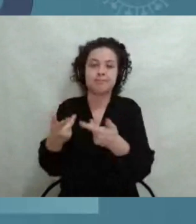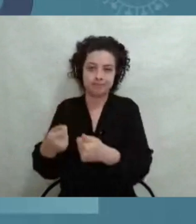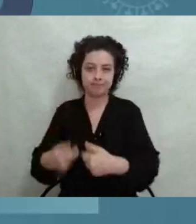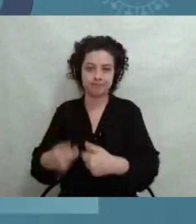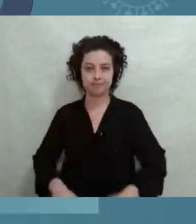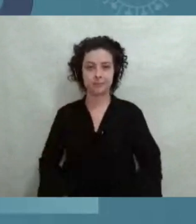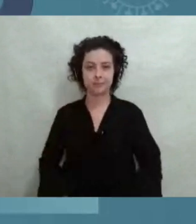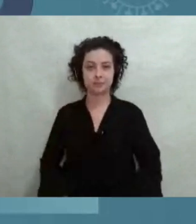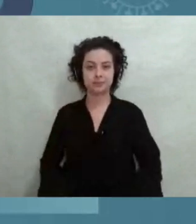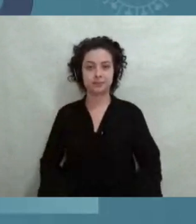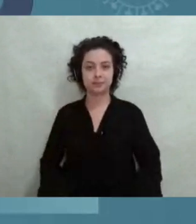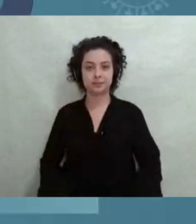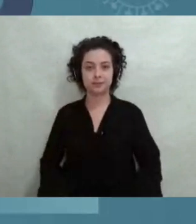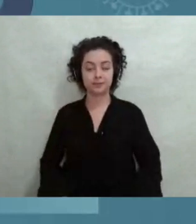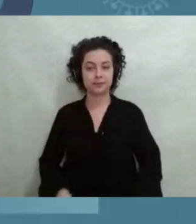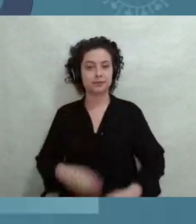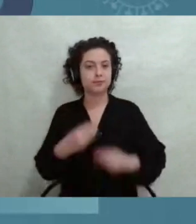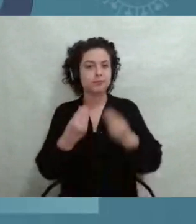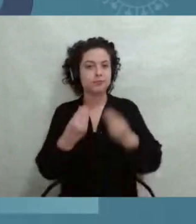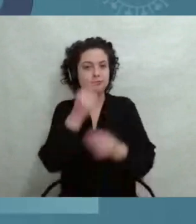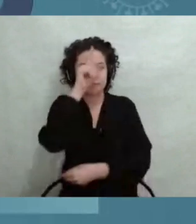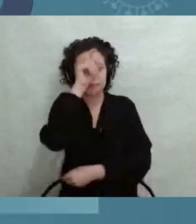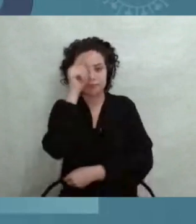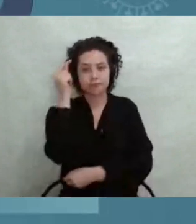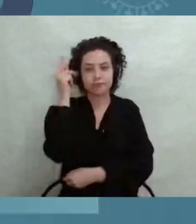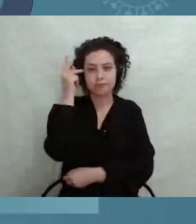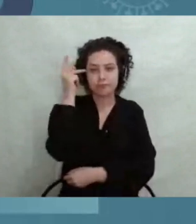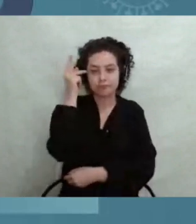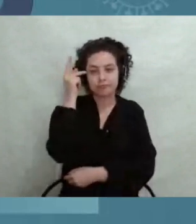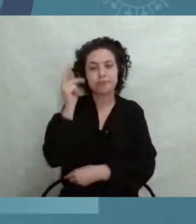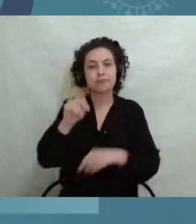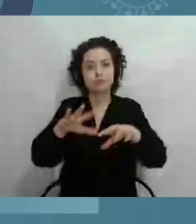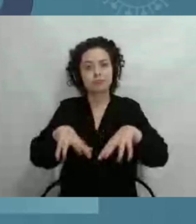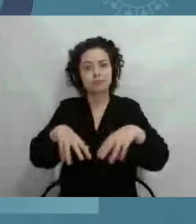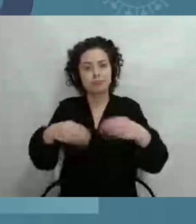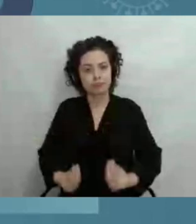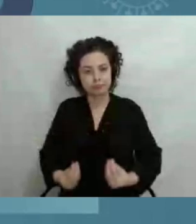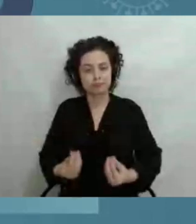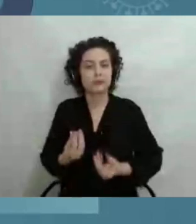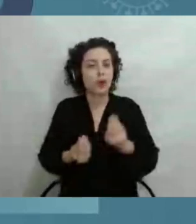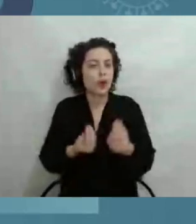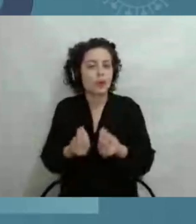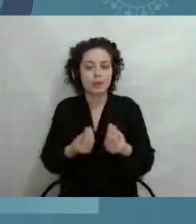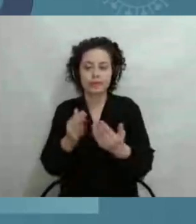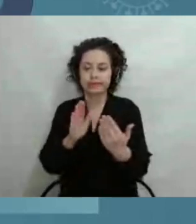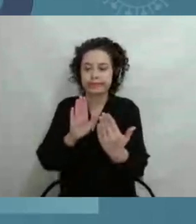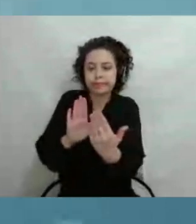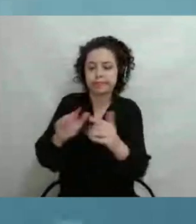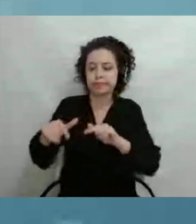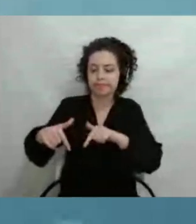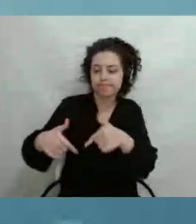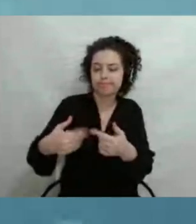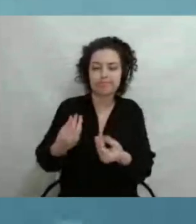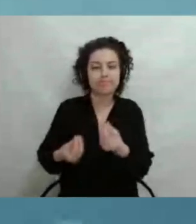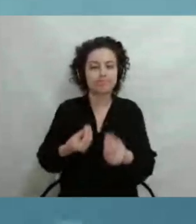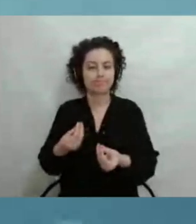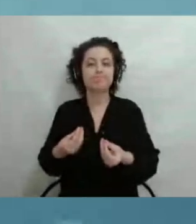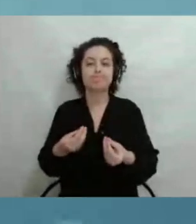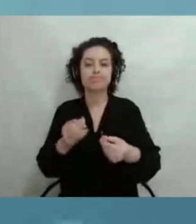aqui como o Hospital São Paulo, o Hospital Universitário da Unifesp, enfrentou essa